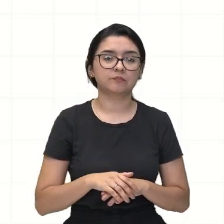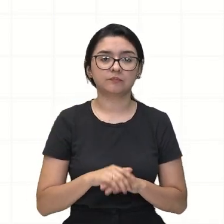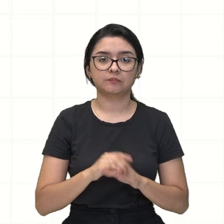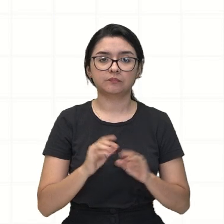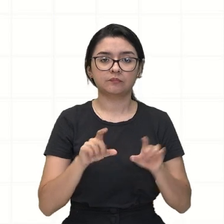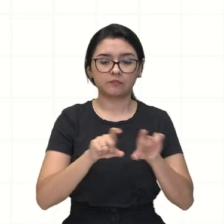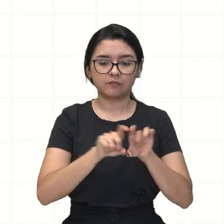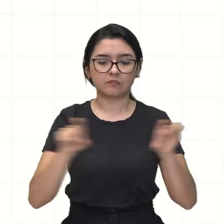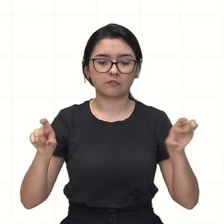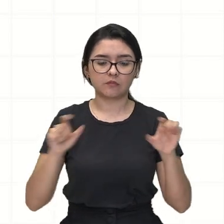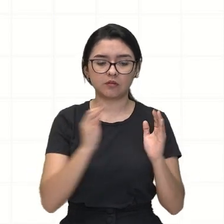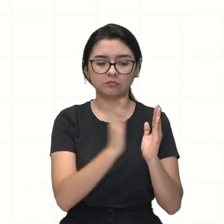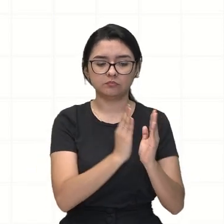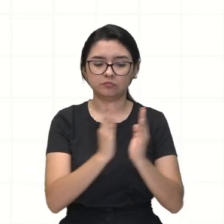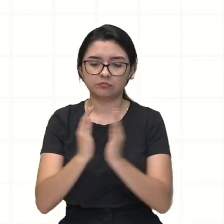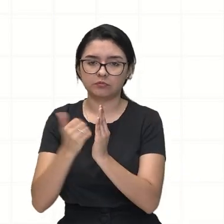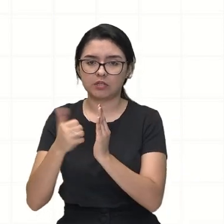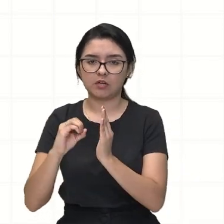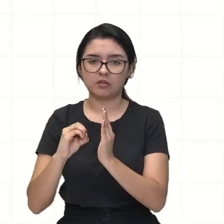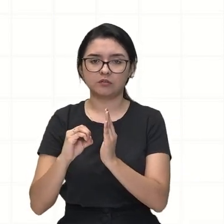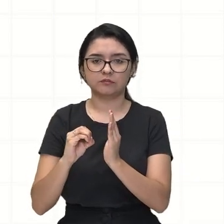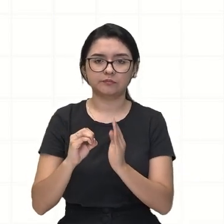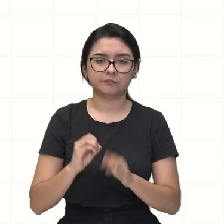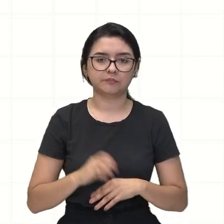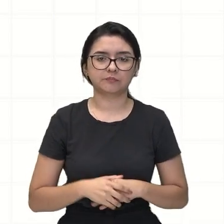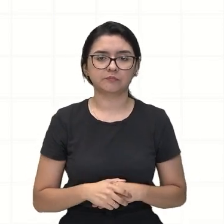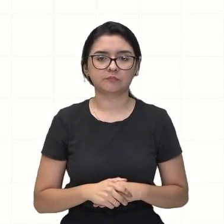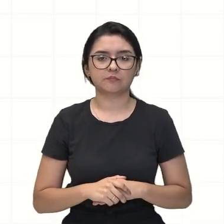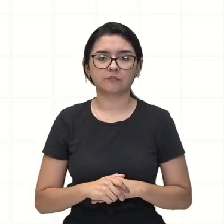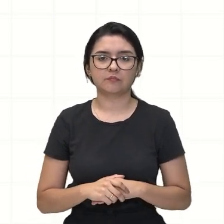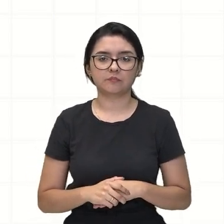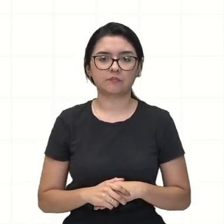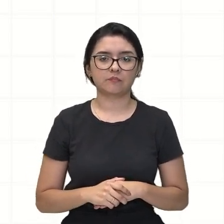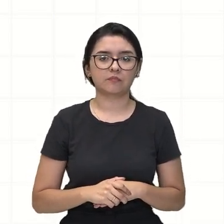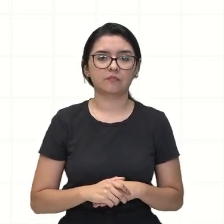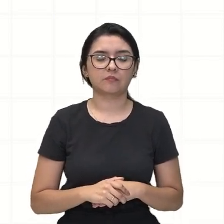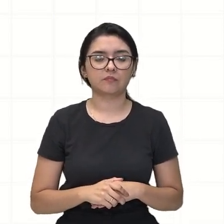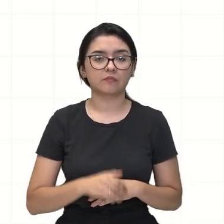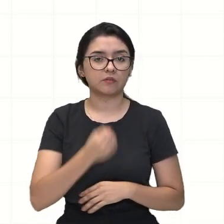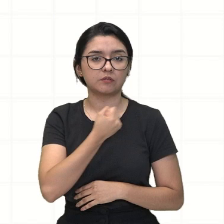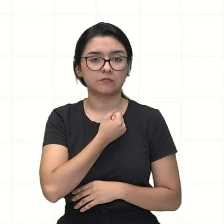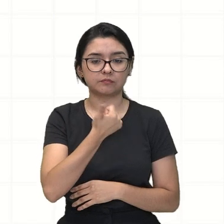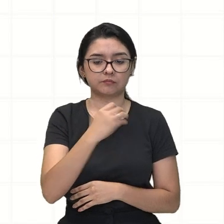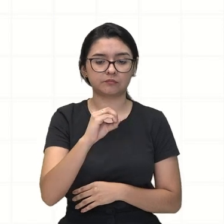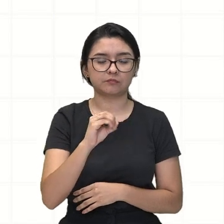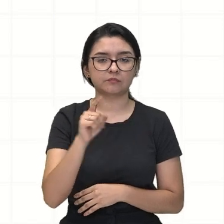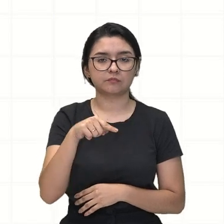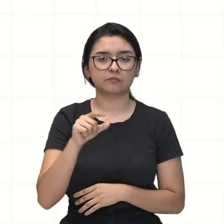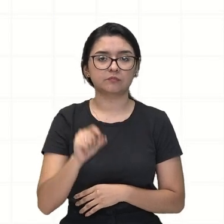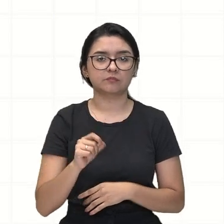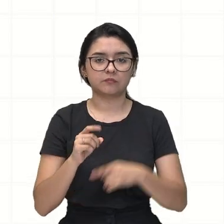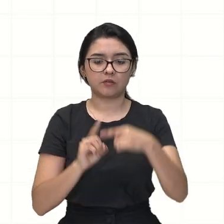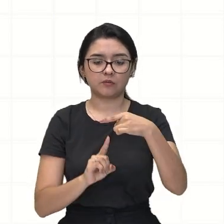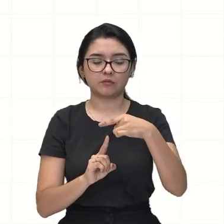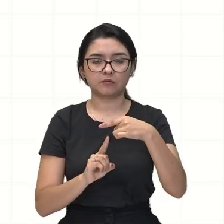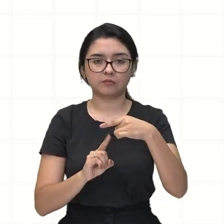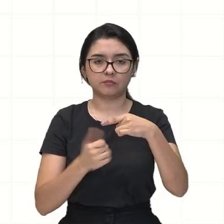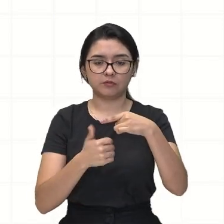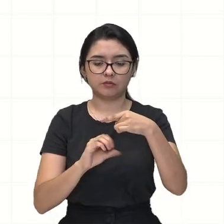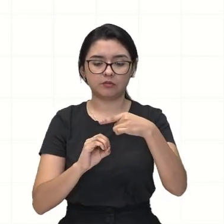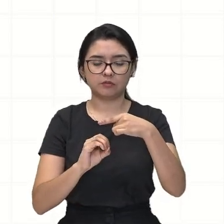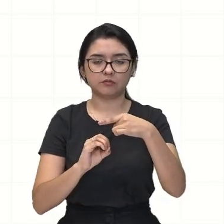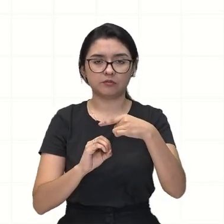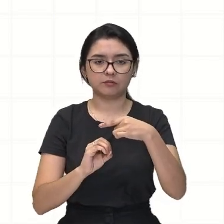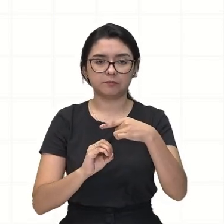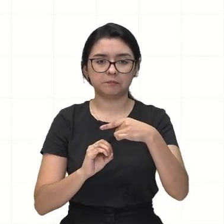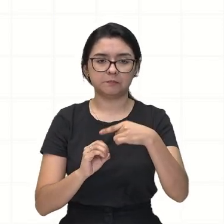10 partes. Então, quer dizer que o número 10, obrigatoriamente, ele é o denominador, você há de concordar